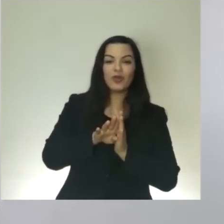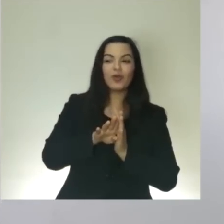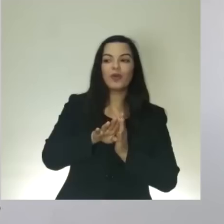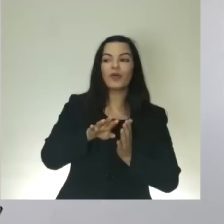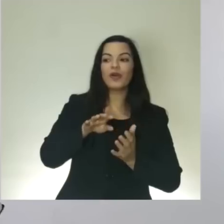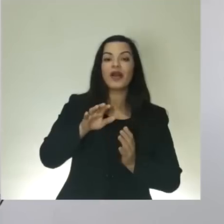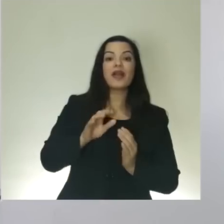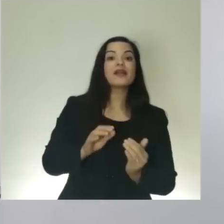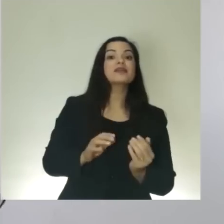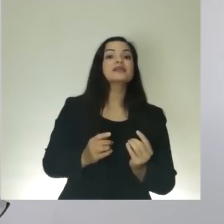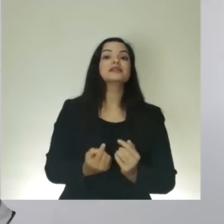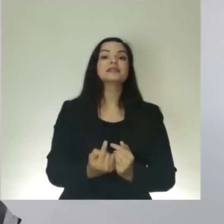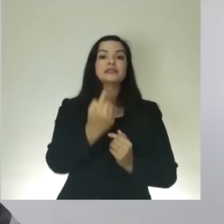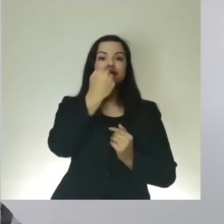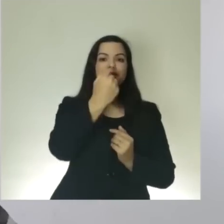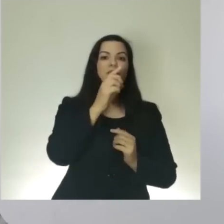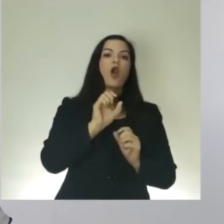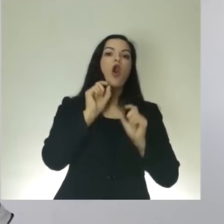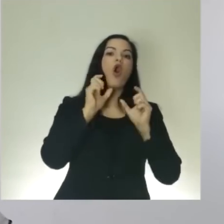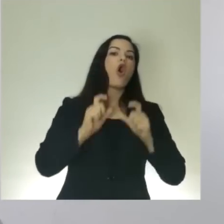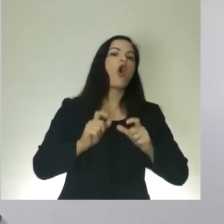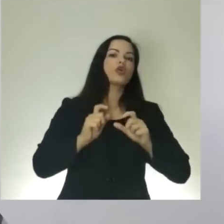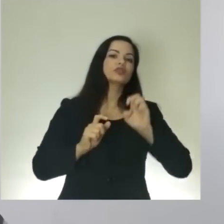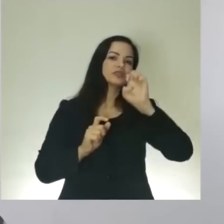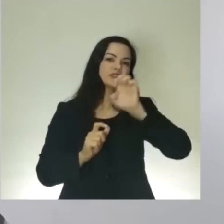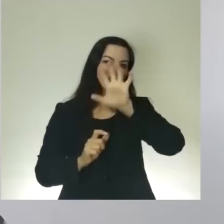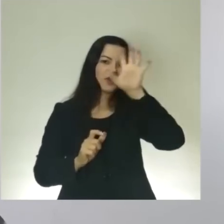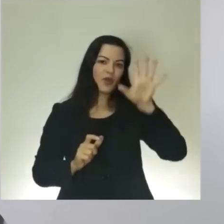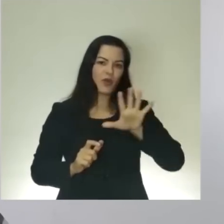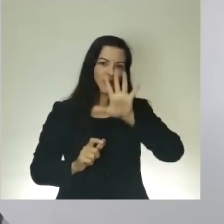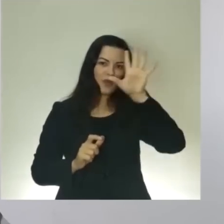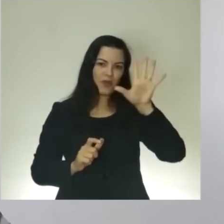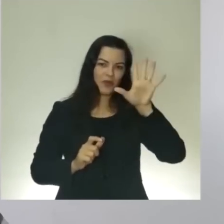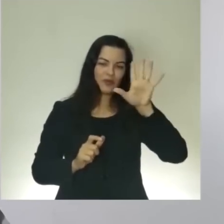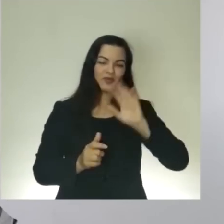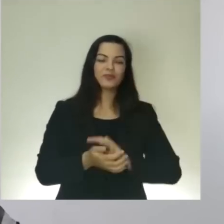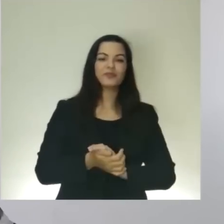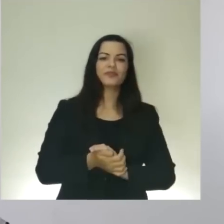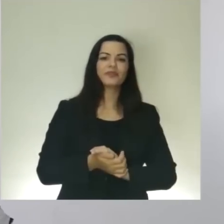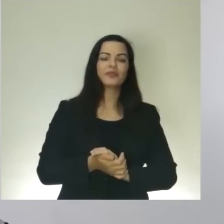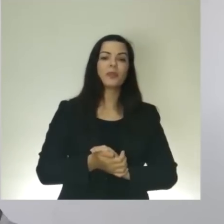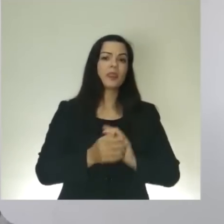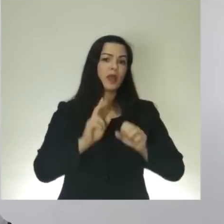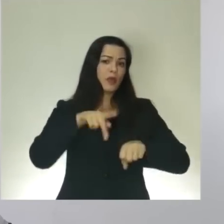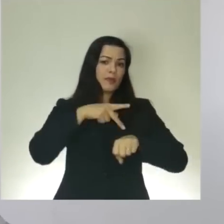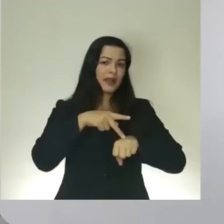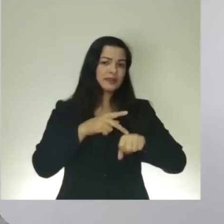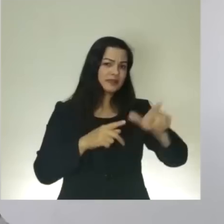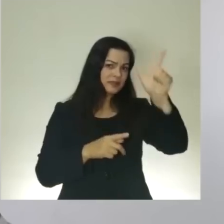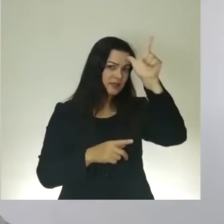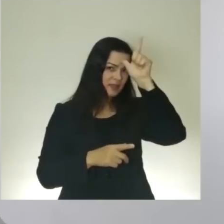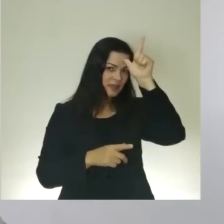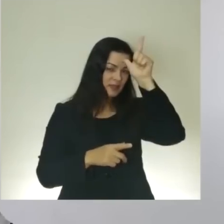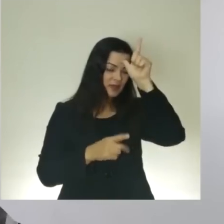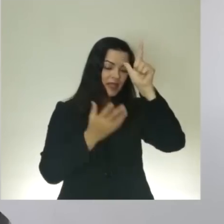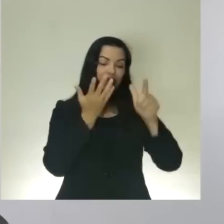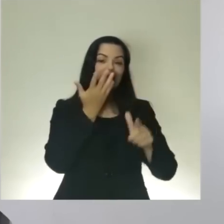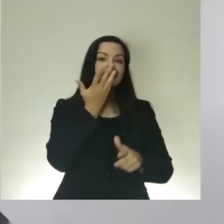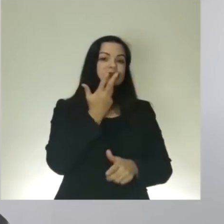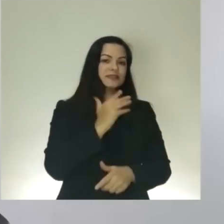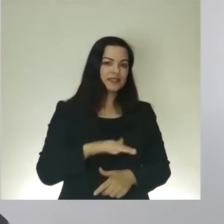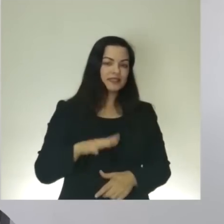europeu. No continente europeu, principalmente na Alemanha, as crianças gostam muito de brincar